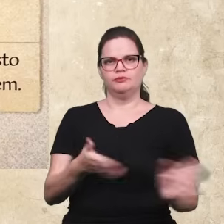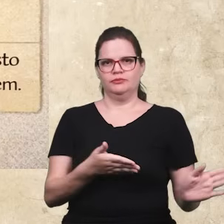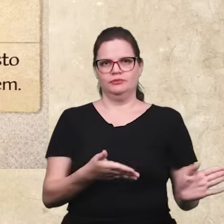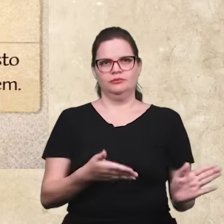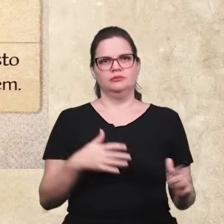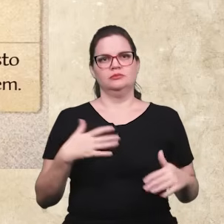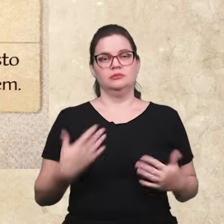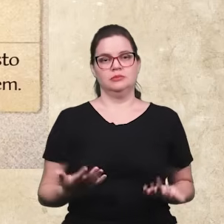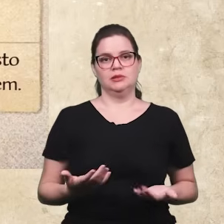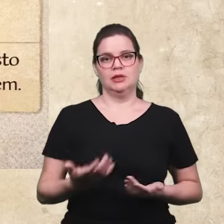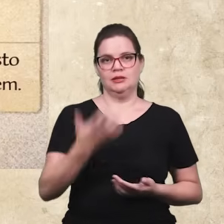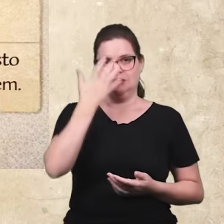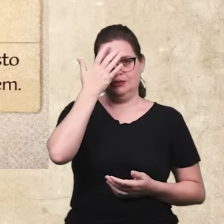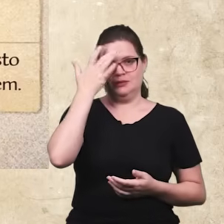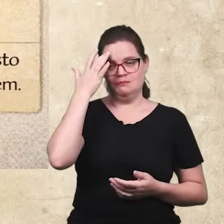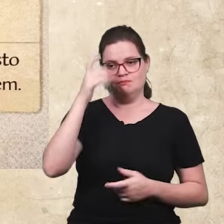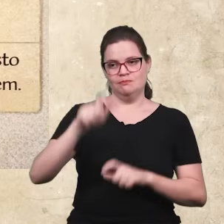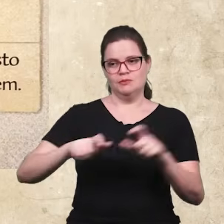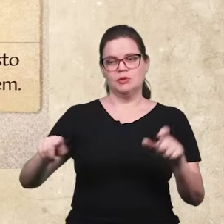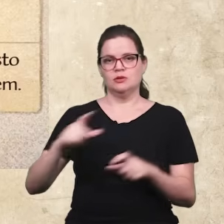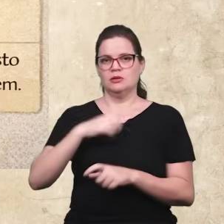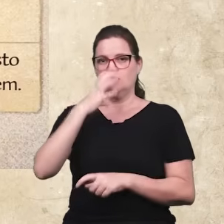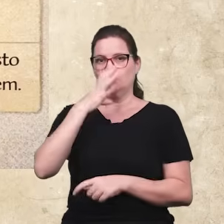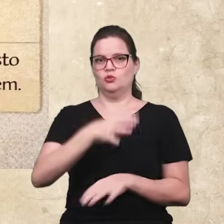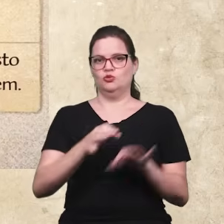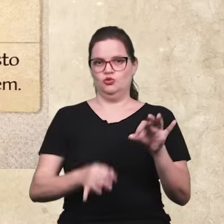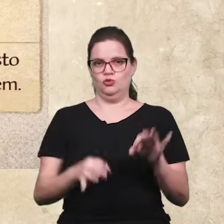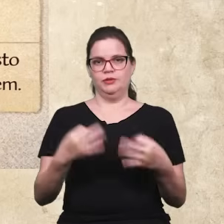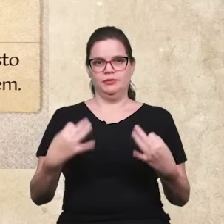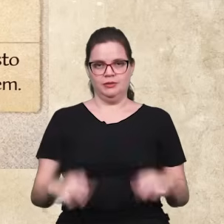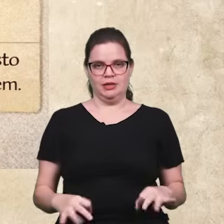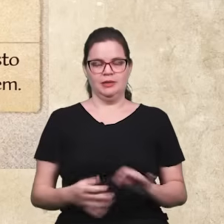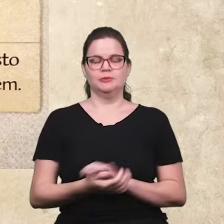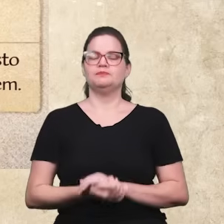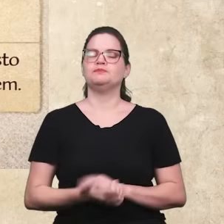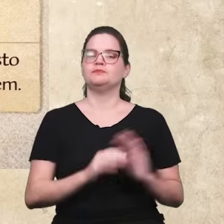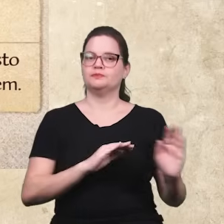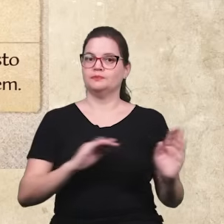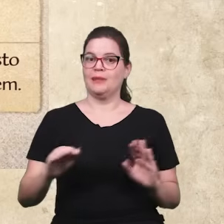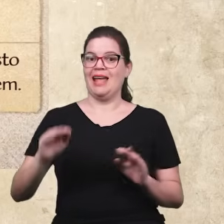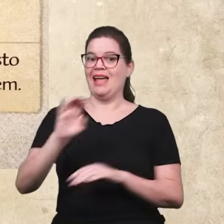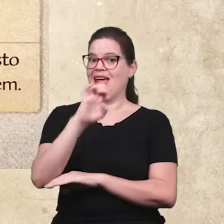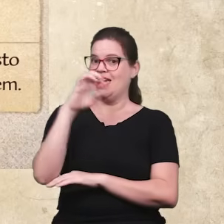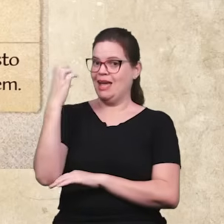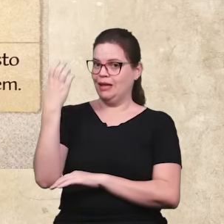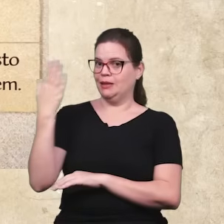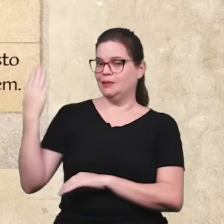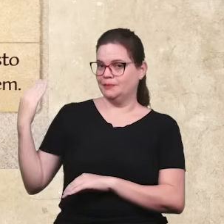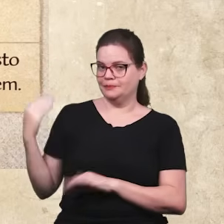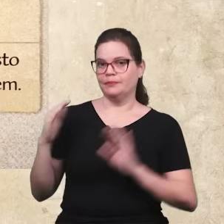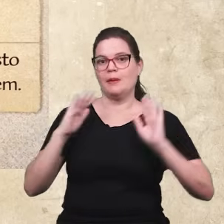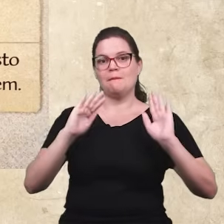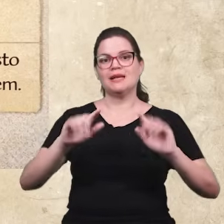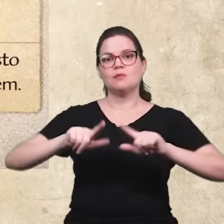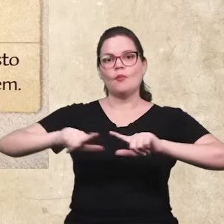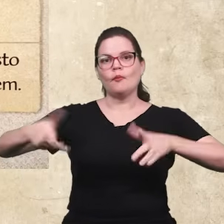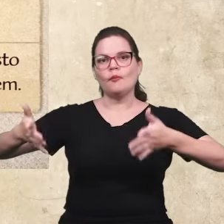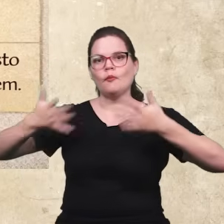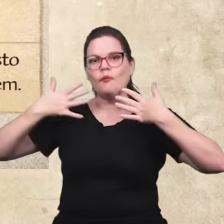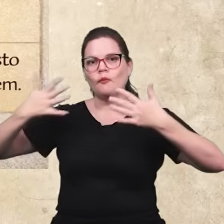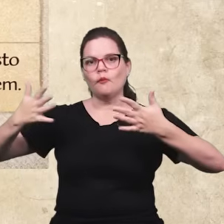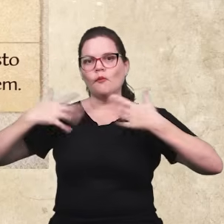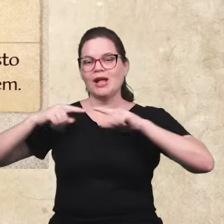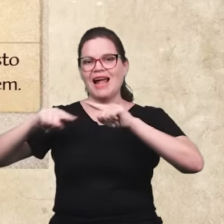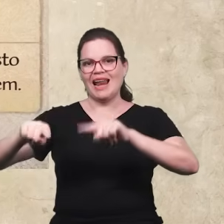então, permanece sob uma maldição. Quando estavam no deserto, ali havia